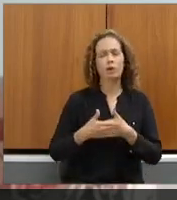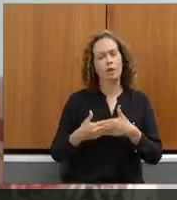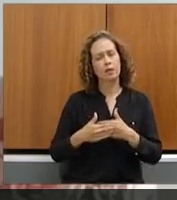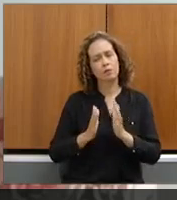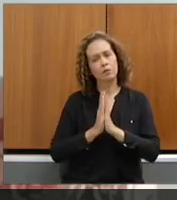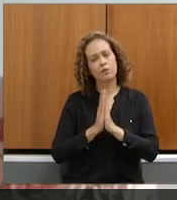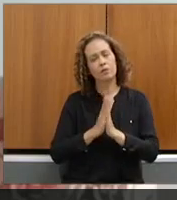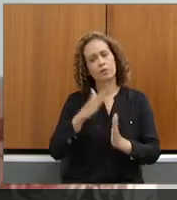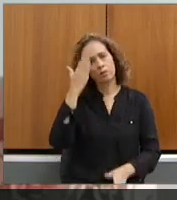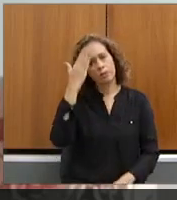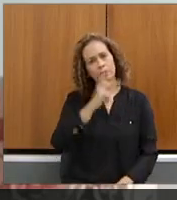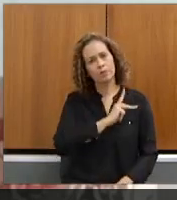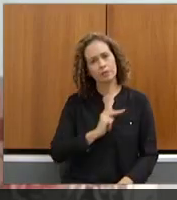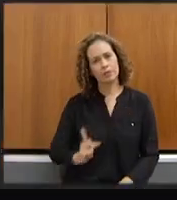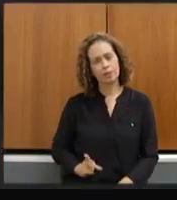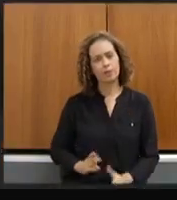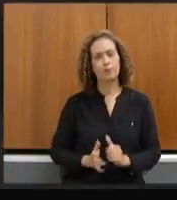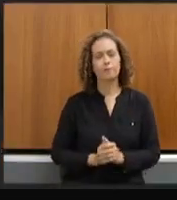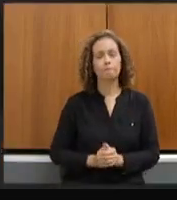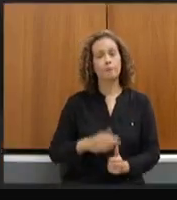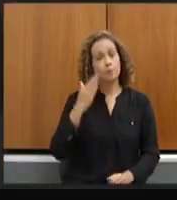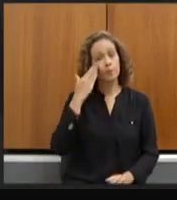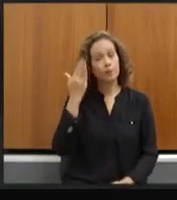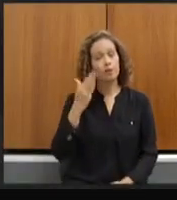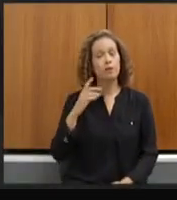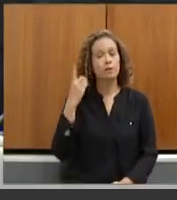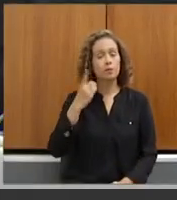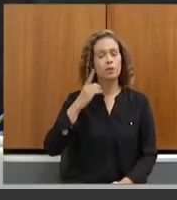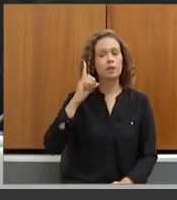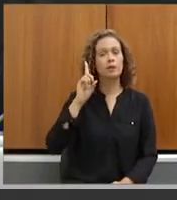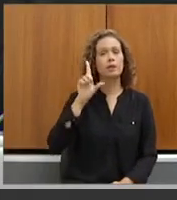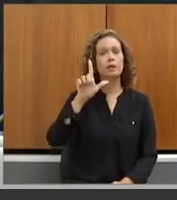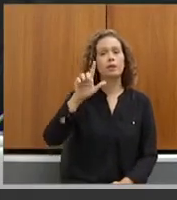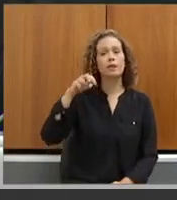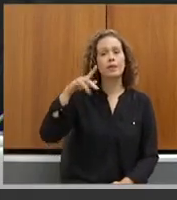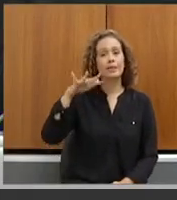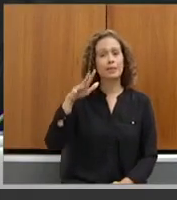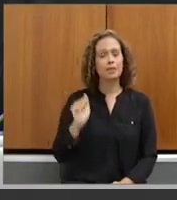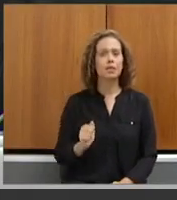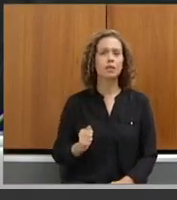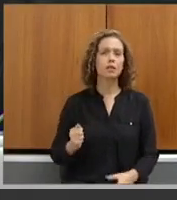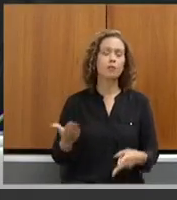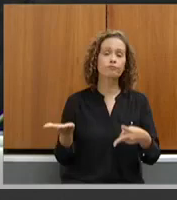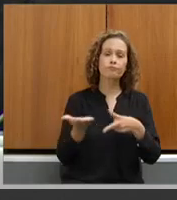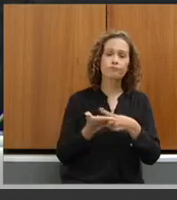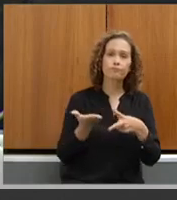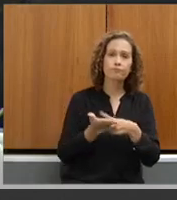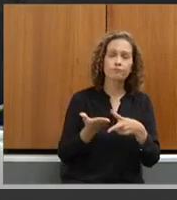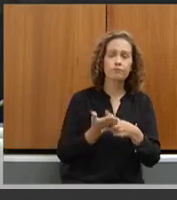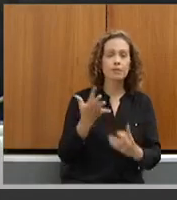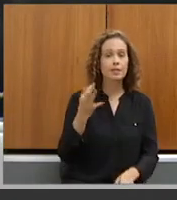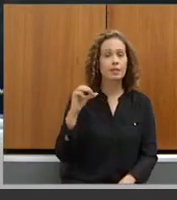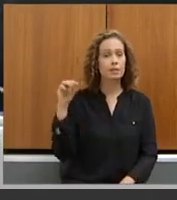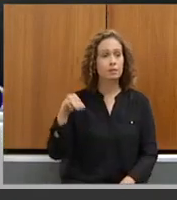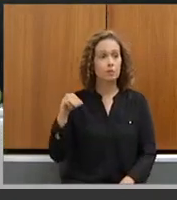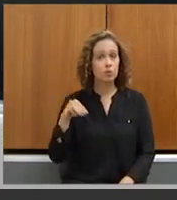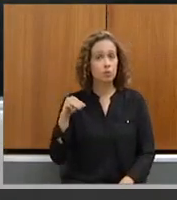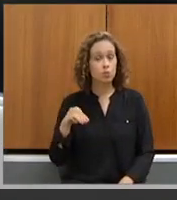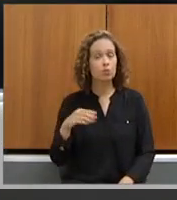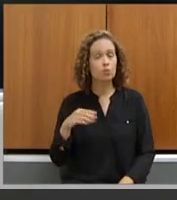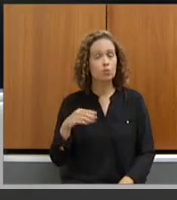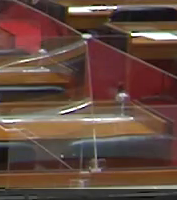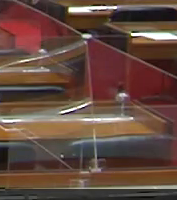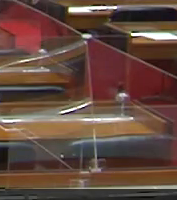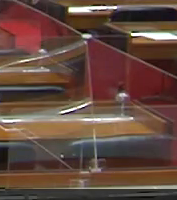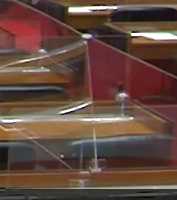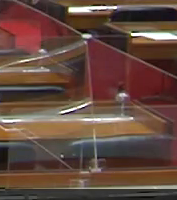obrigado Presidente Obrigado Deputado aleninha a presidência suspensa a reunião o minutos e em